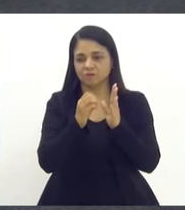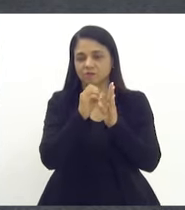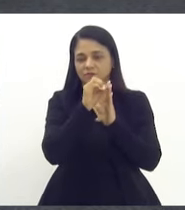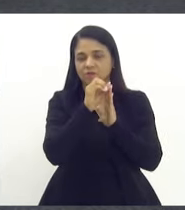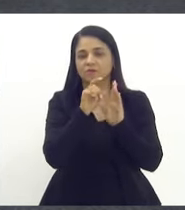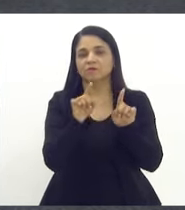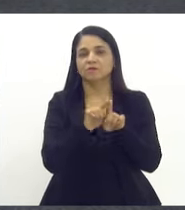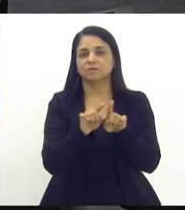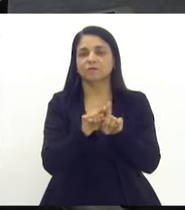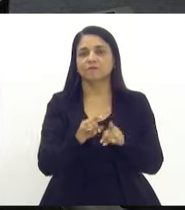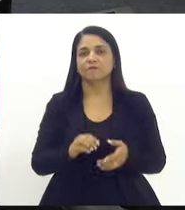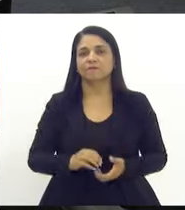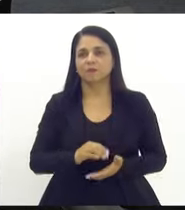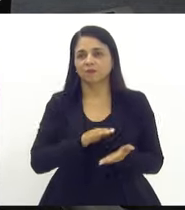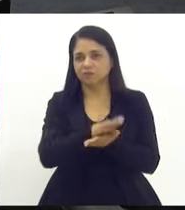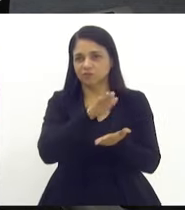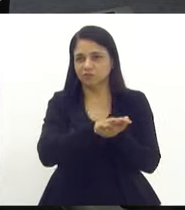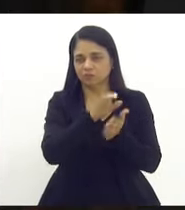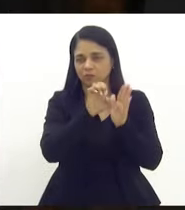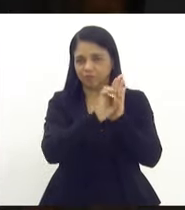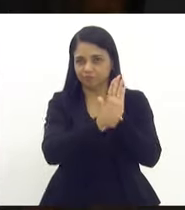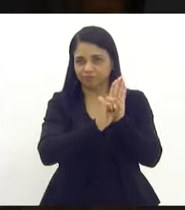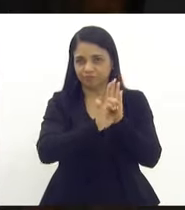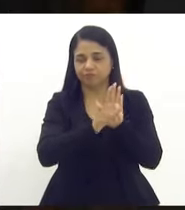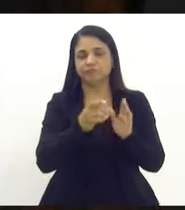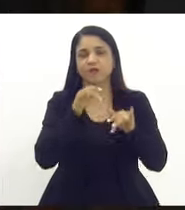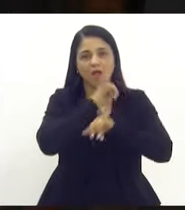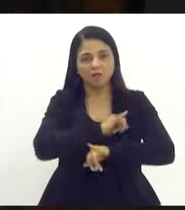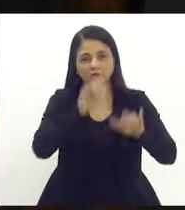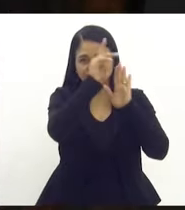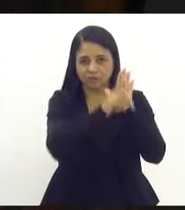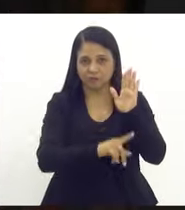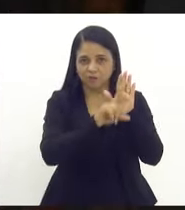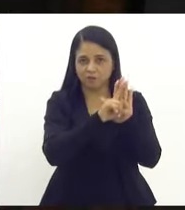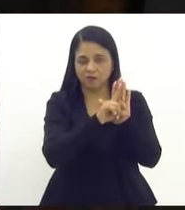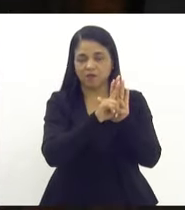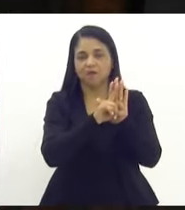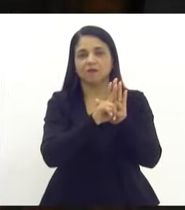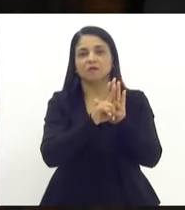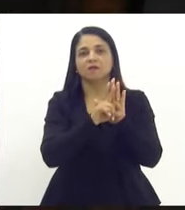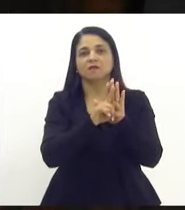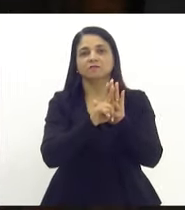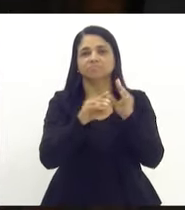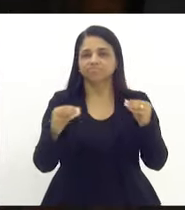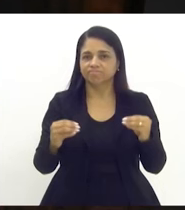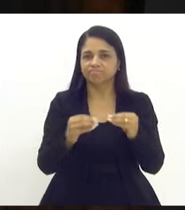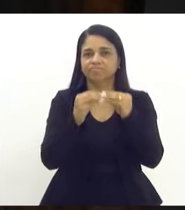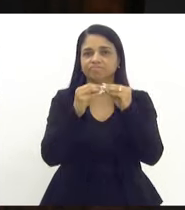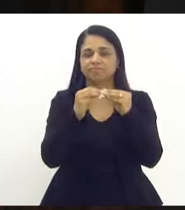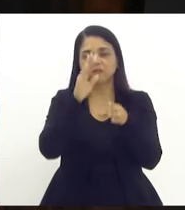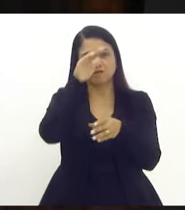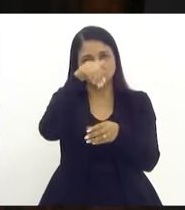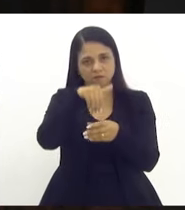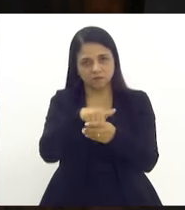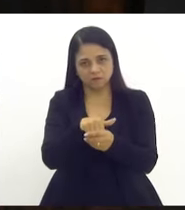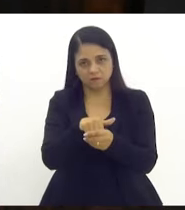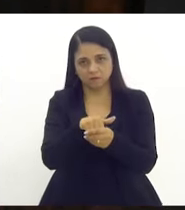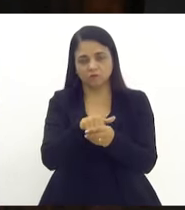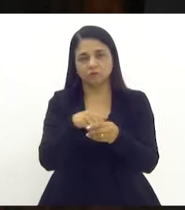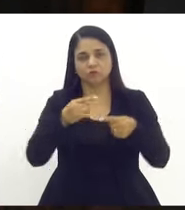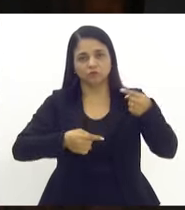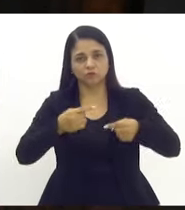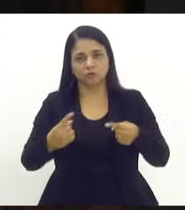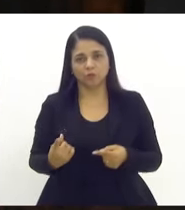Obrigada, presidenta. Nada. Anuncio, em tramitação ordinária, em votação e